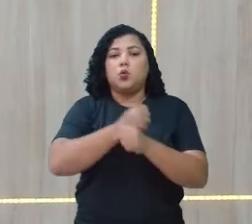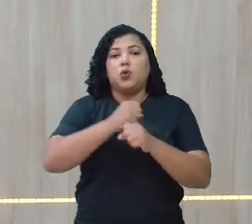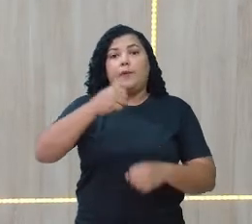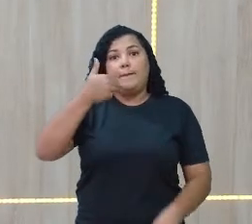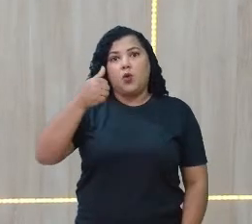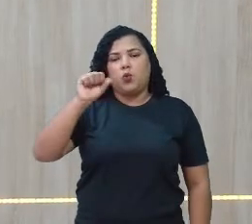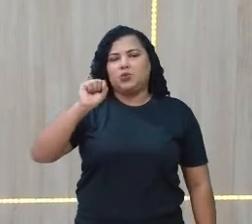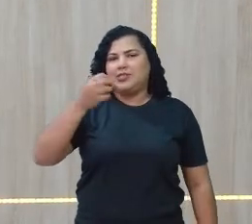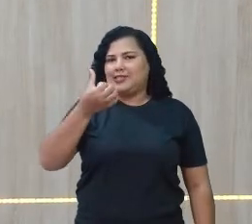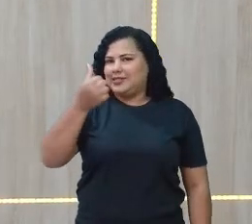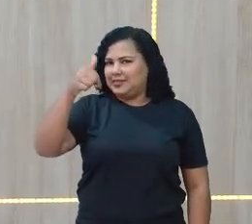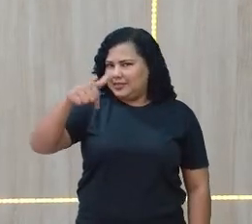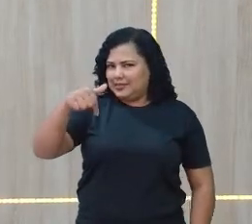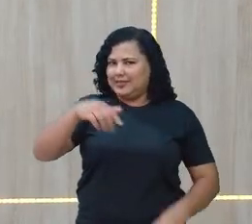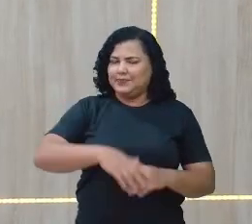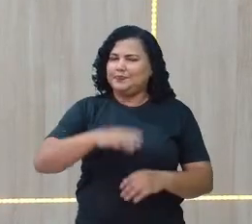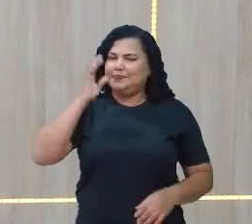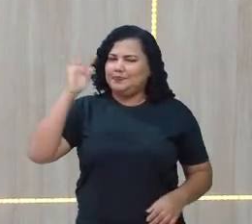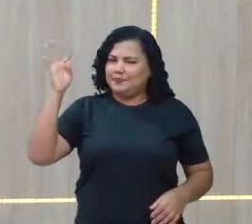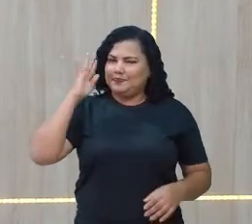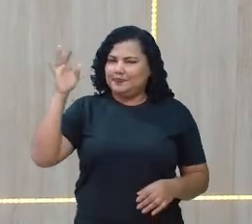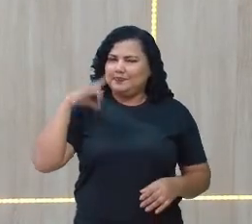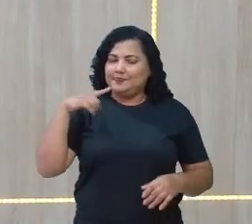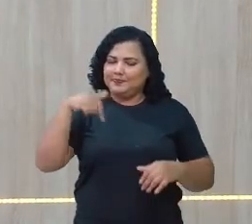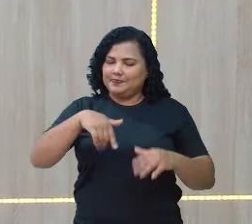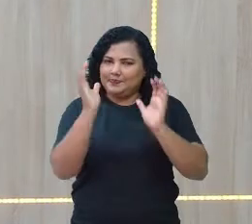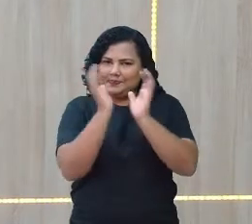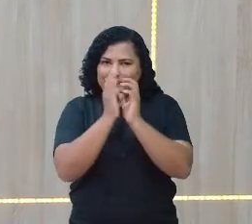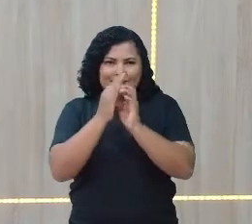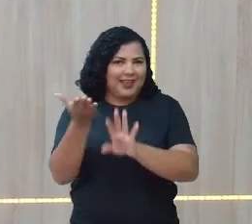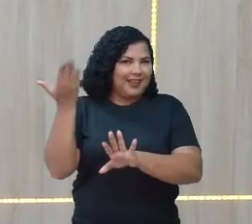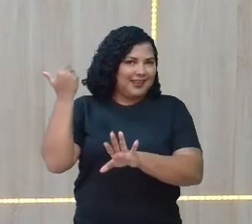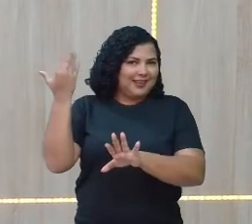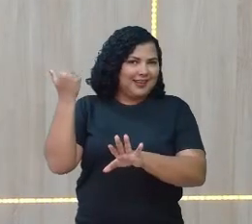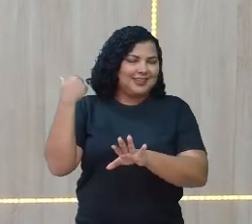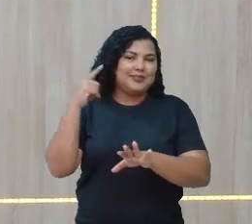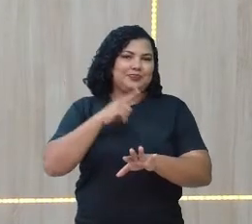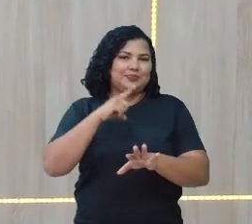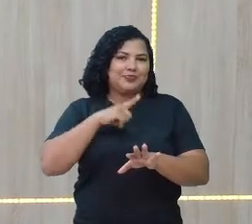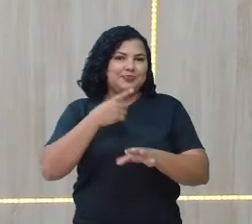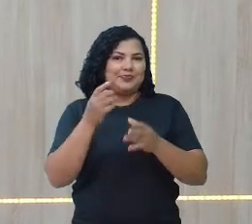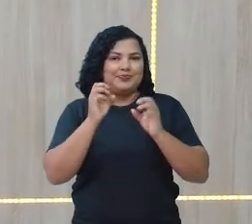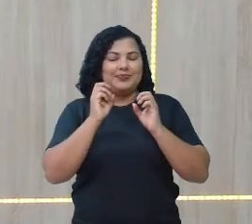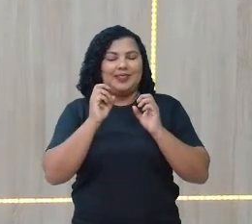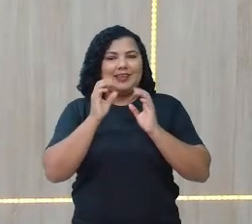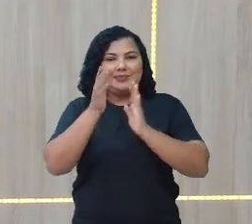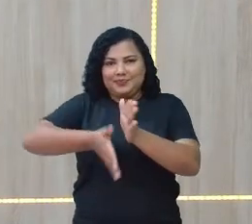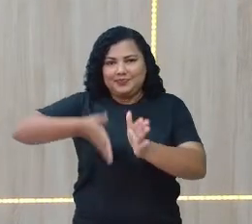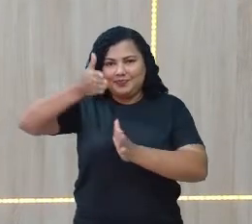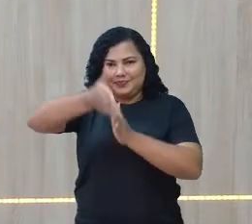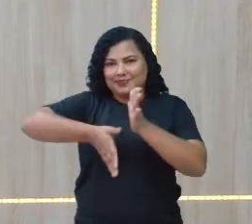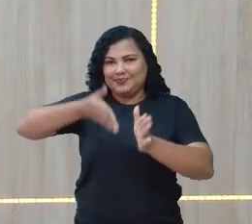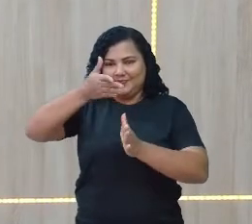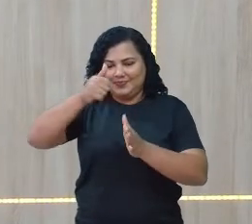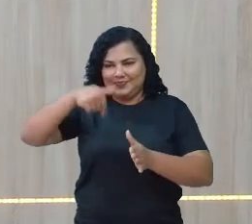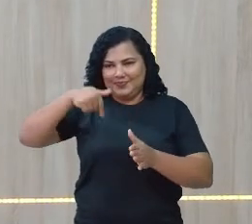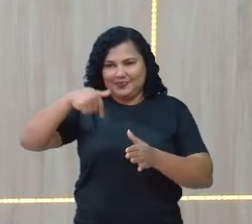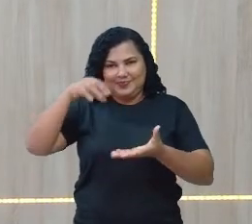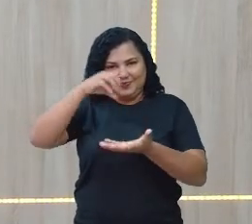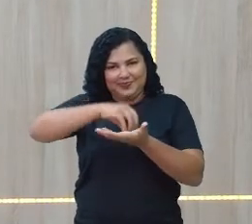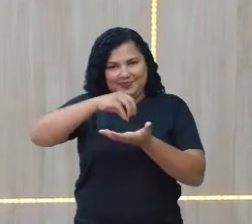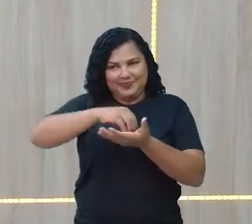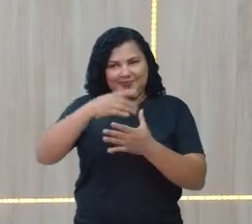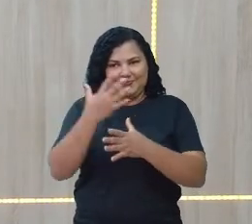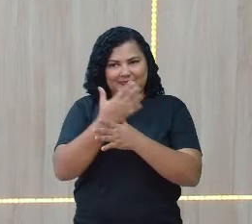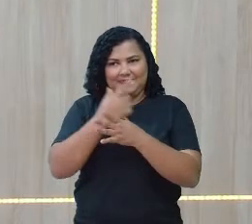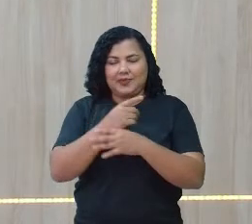1867. E a gente imagina aí o Recife, no passado, com esse trem urbano. Eu consegui aqui, é difícil